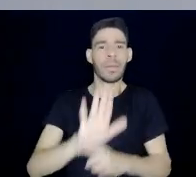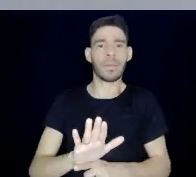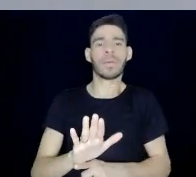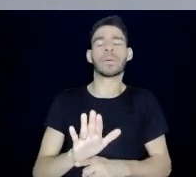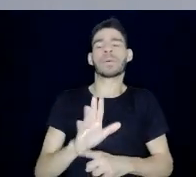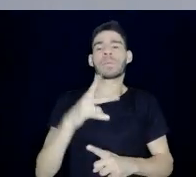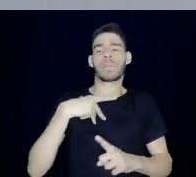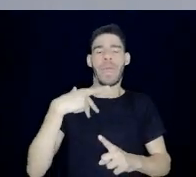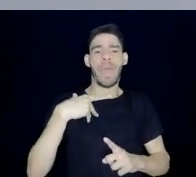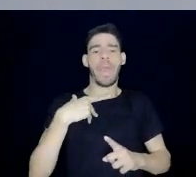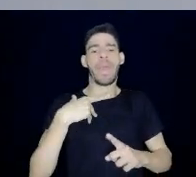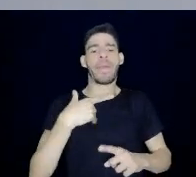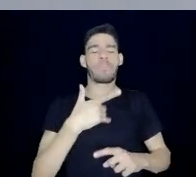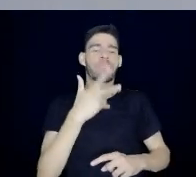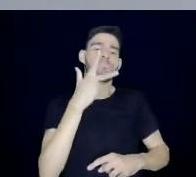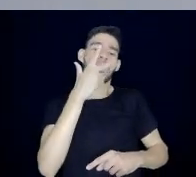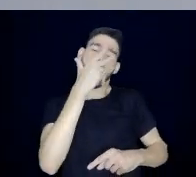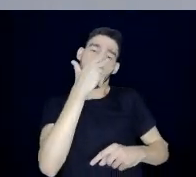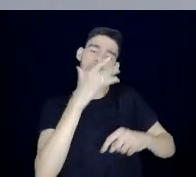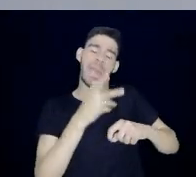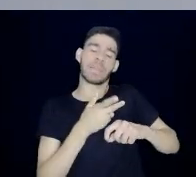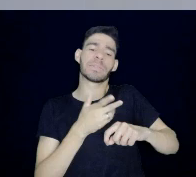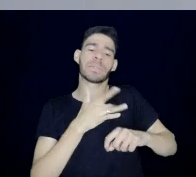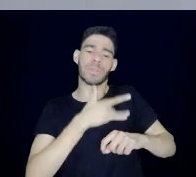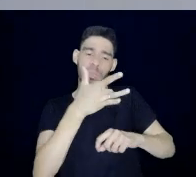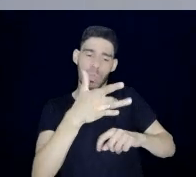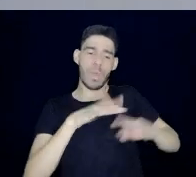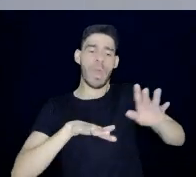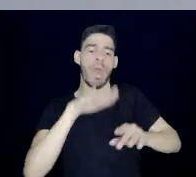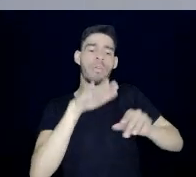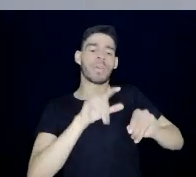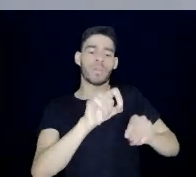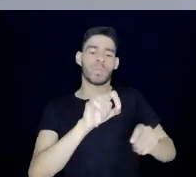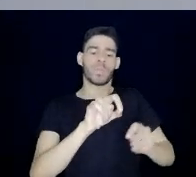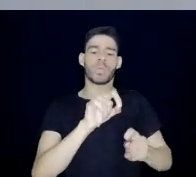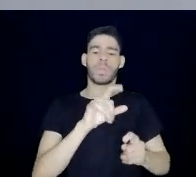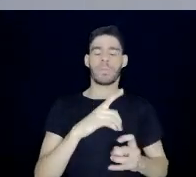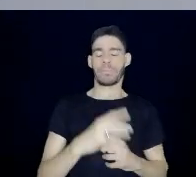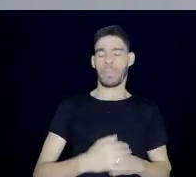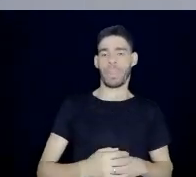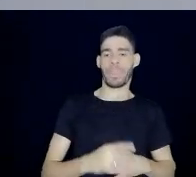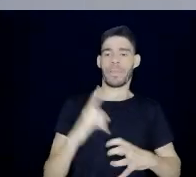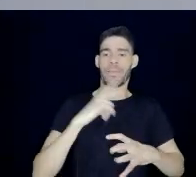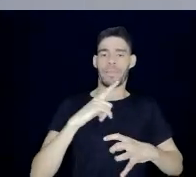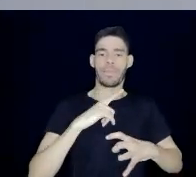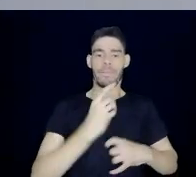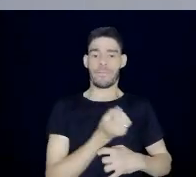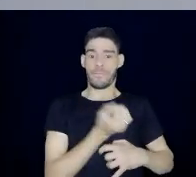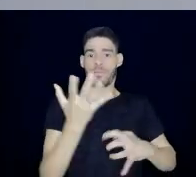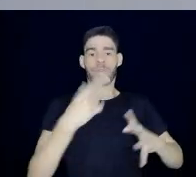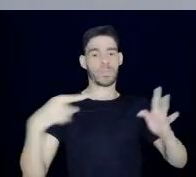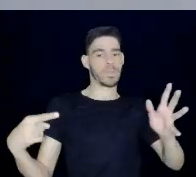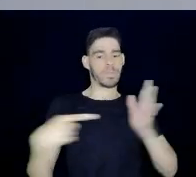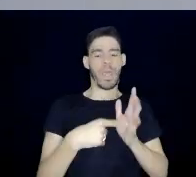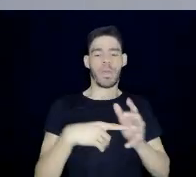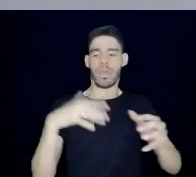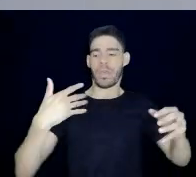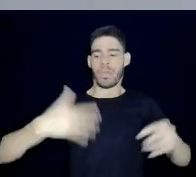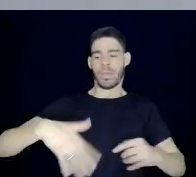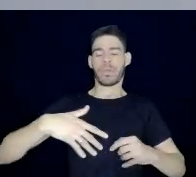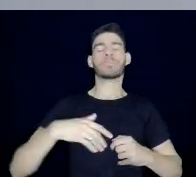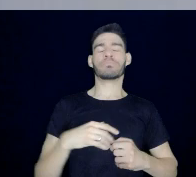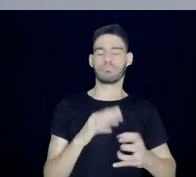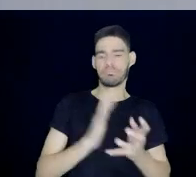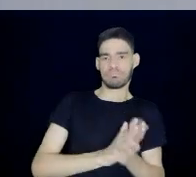assistencialismo, revestido de solidariedade, por vezes levou a uma quantidade de denúncias muito